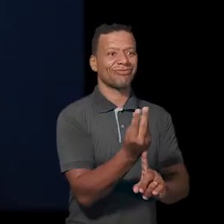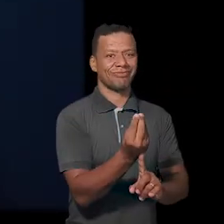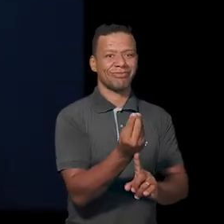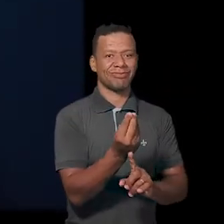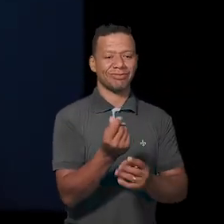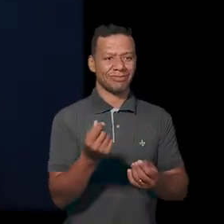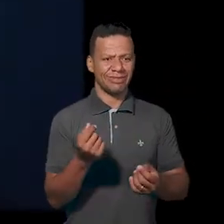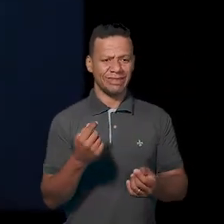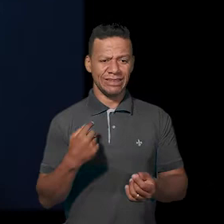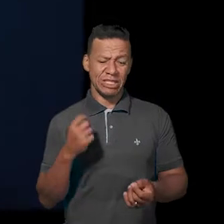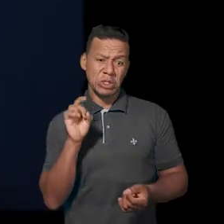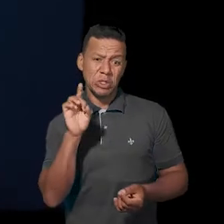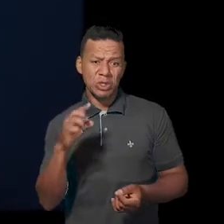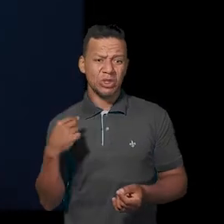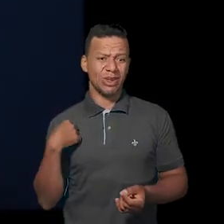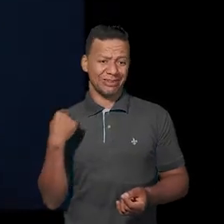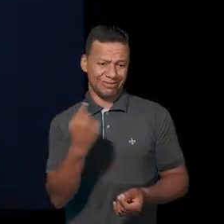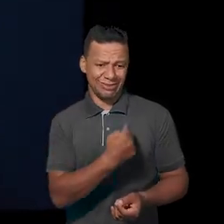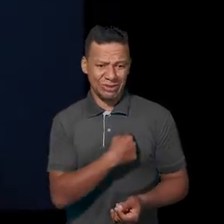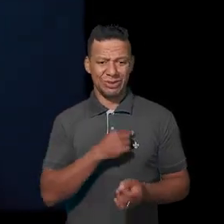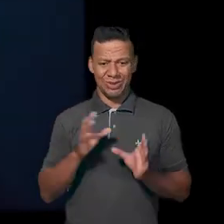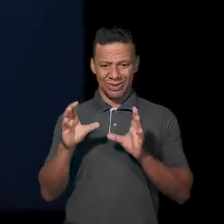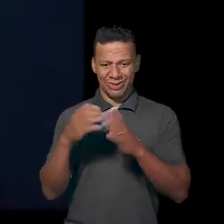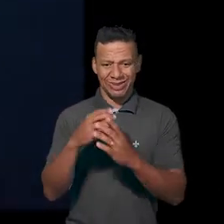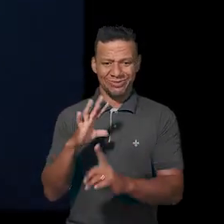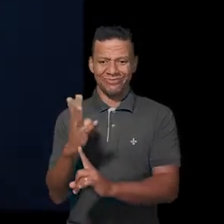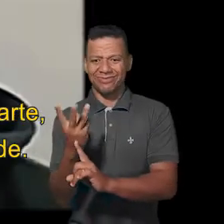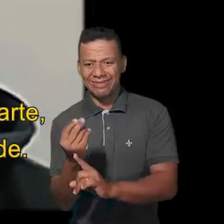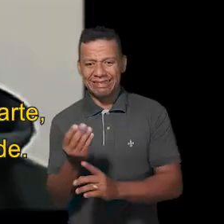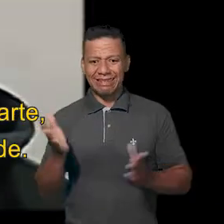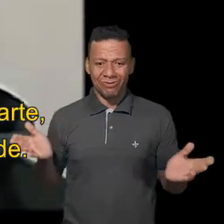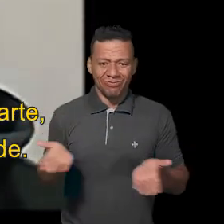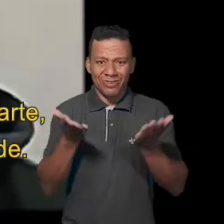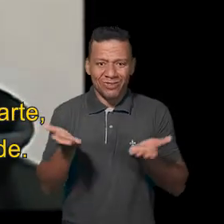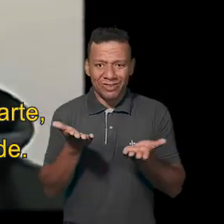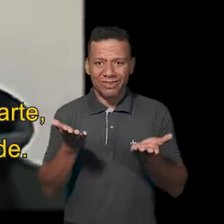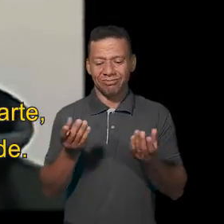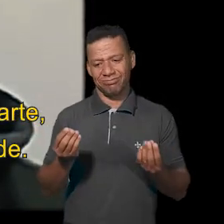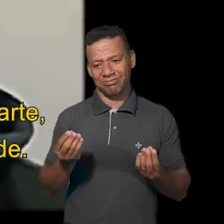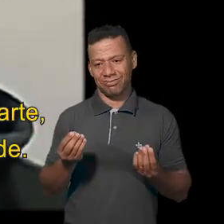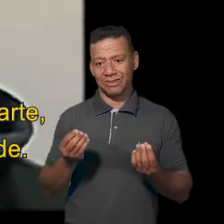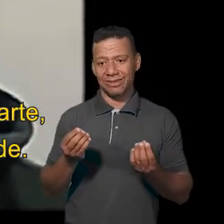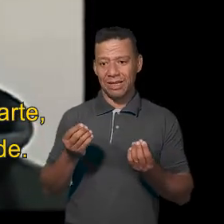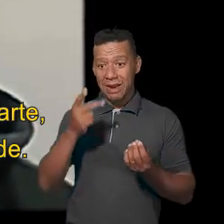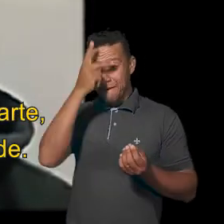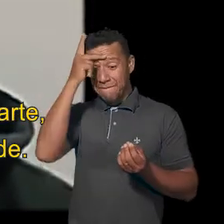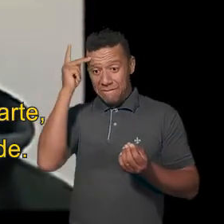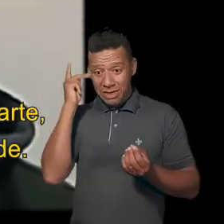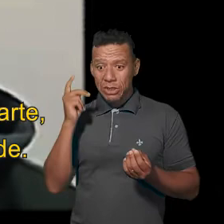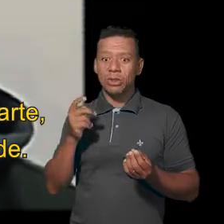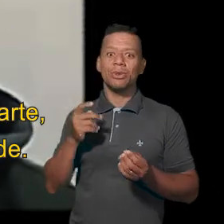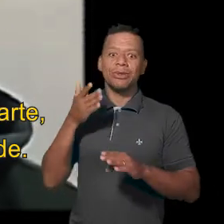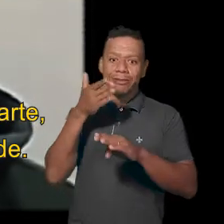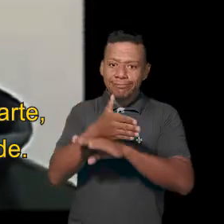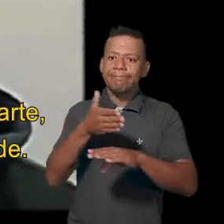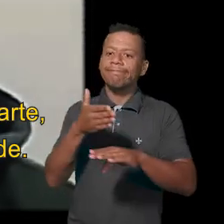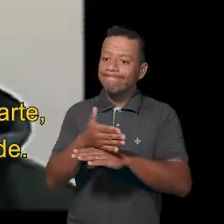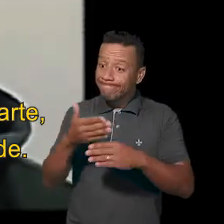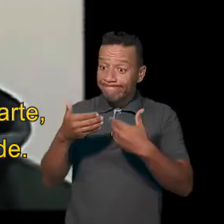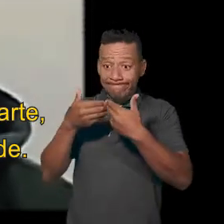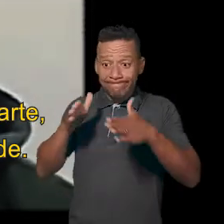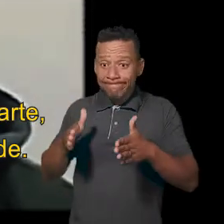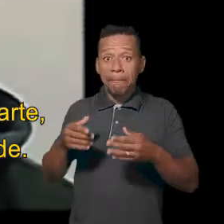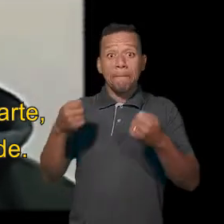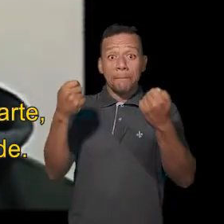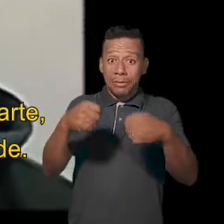ser um trabalho só da ala artística, sabe? Quanto mais pessoas tiverem acesso, né, à cultura, à